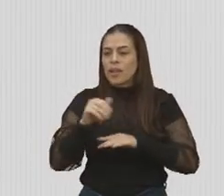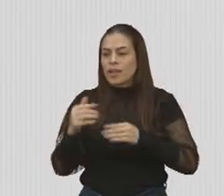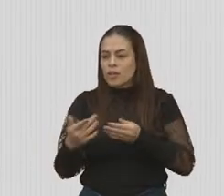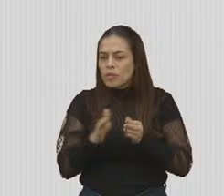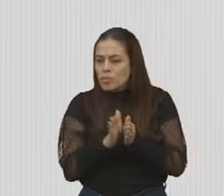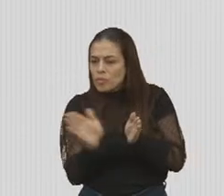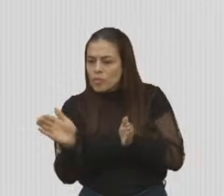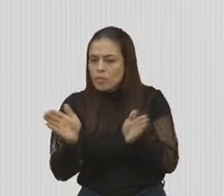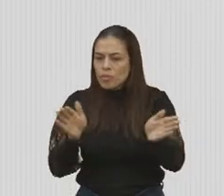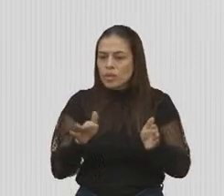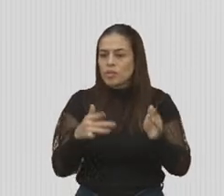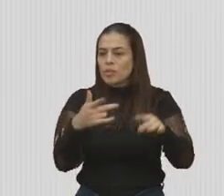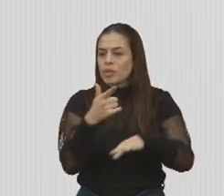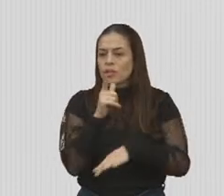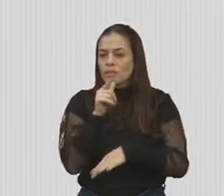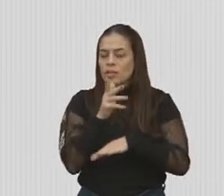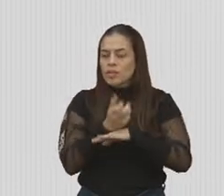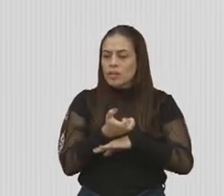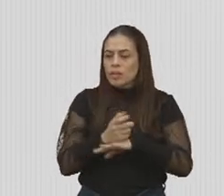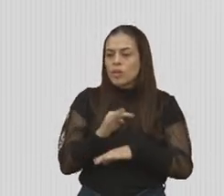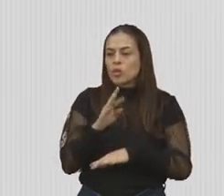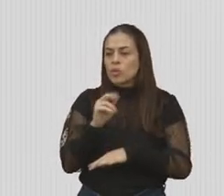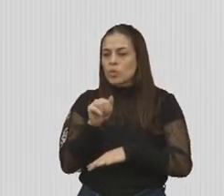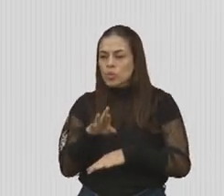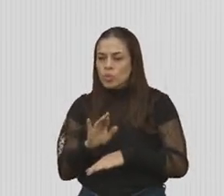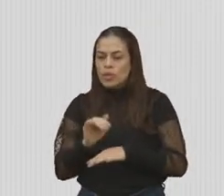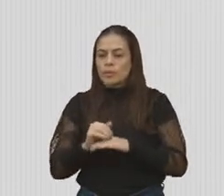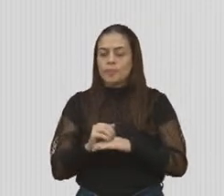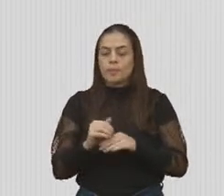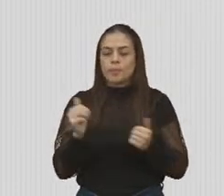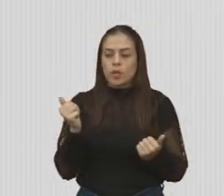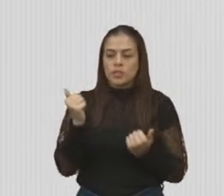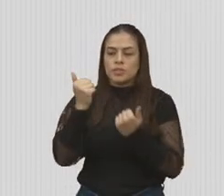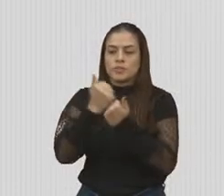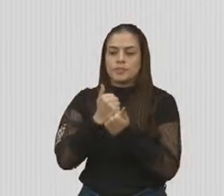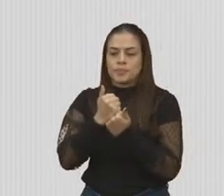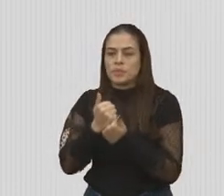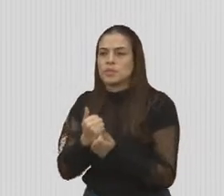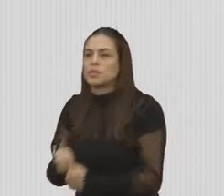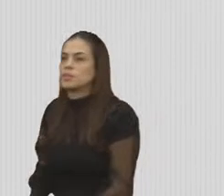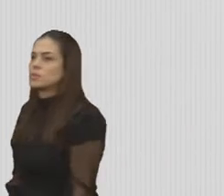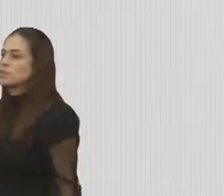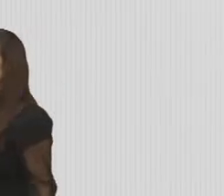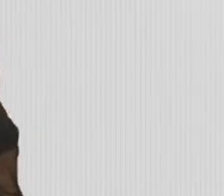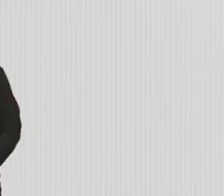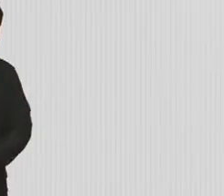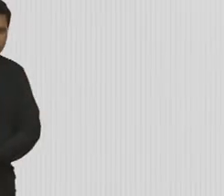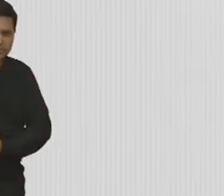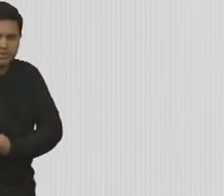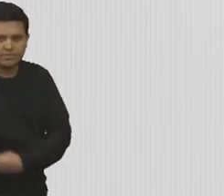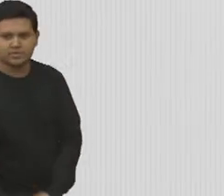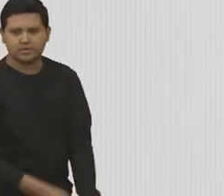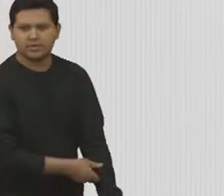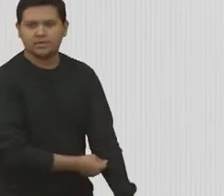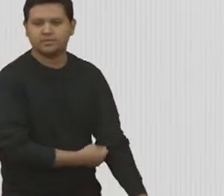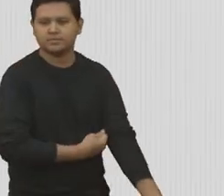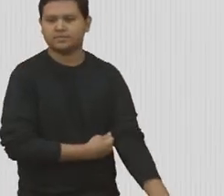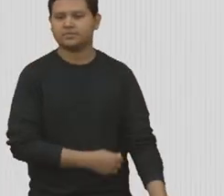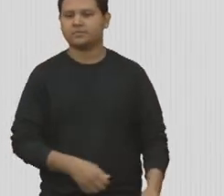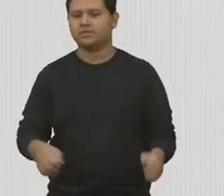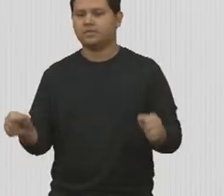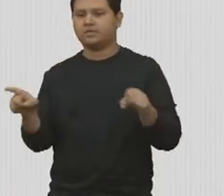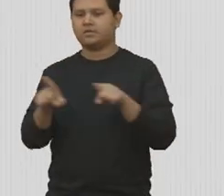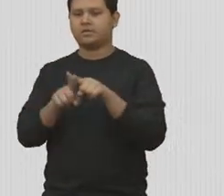do Turi e microdrenagem da Ramira Cabral. Pode passar. O SAI, que passa